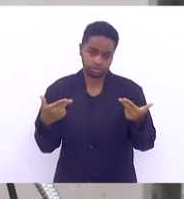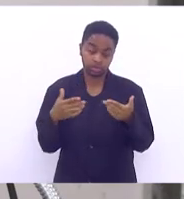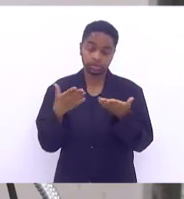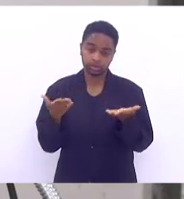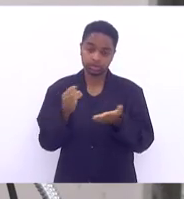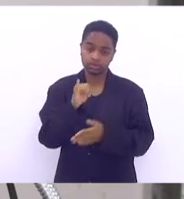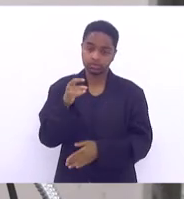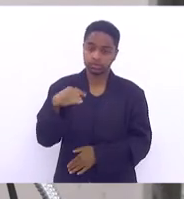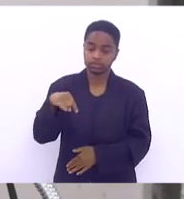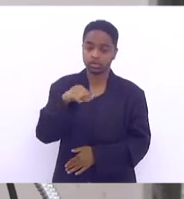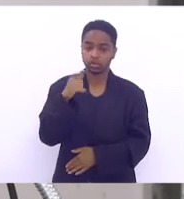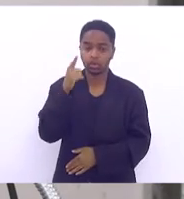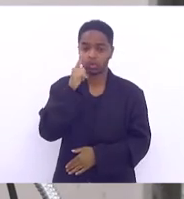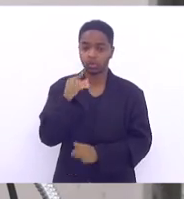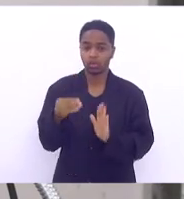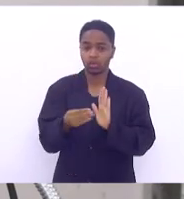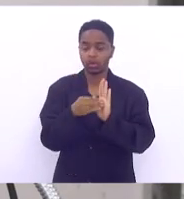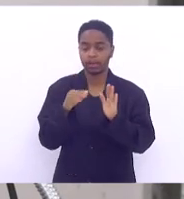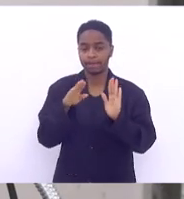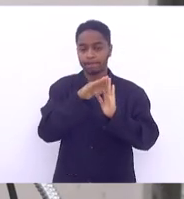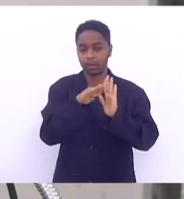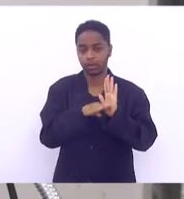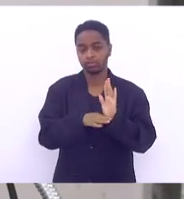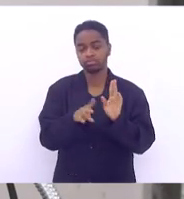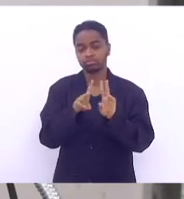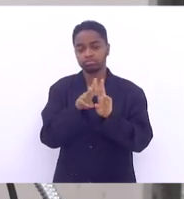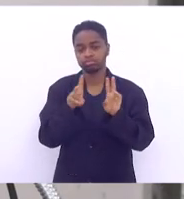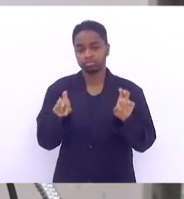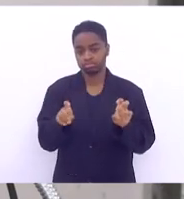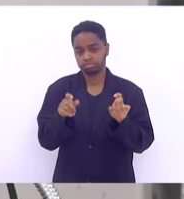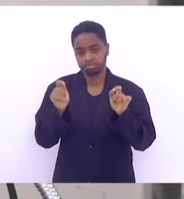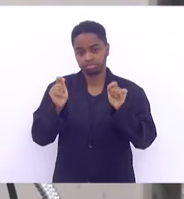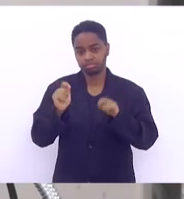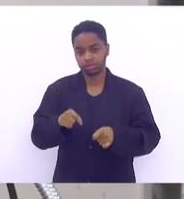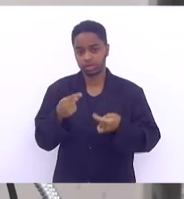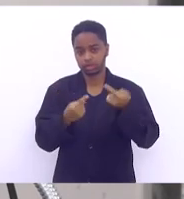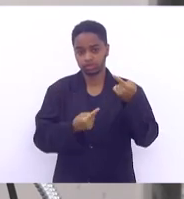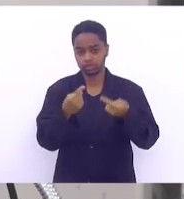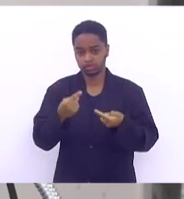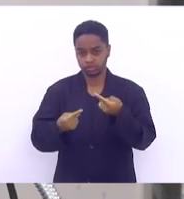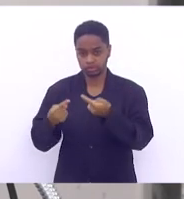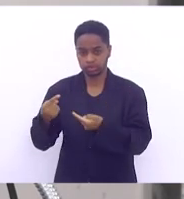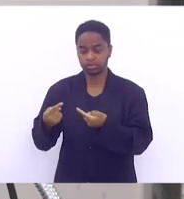destacar na pauta algum tema que seja possível de alguma discussão